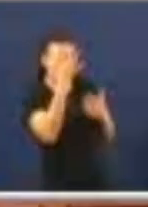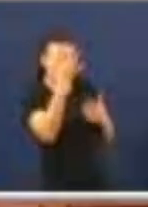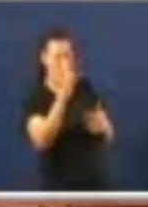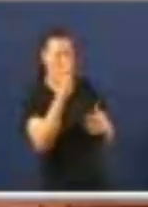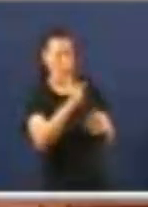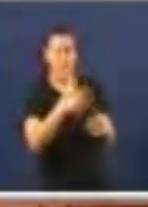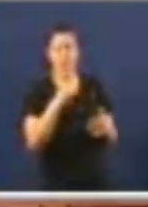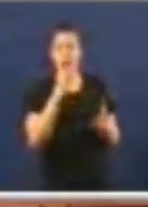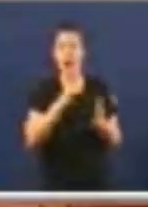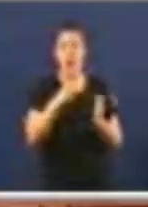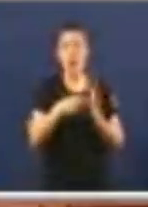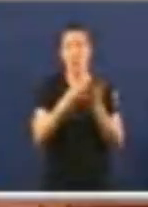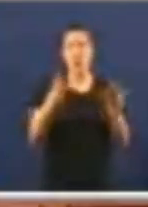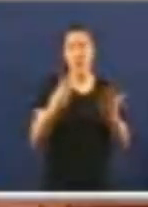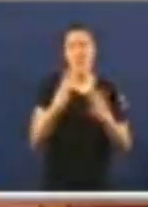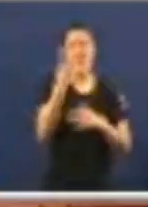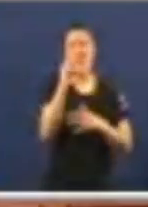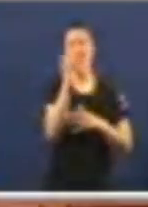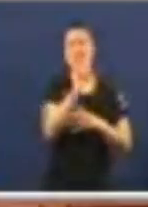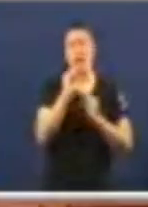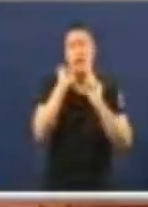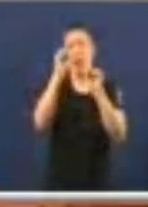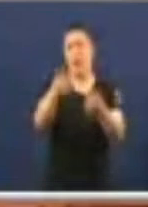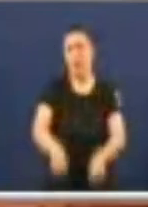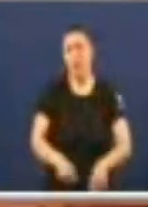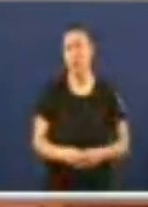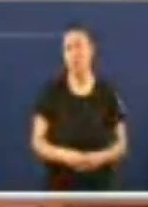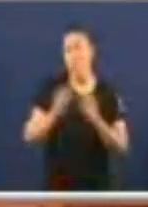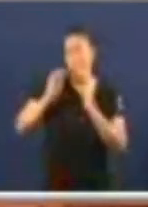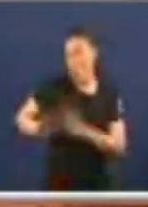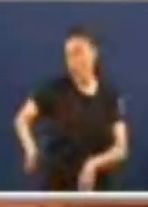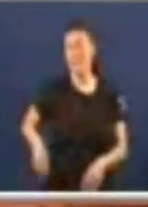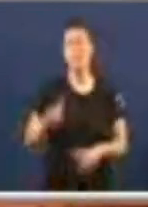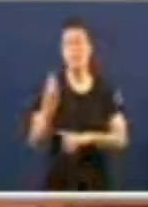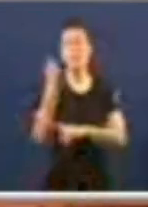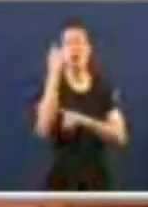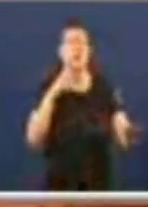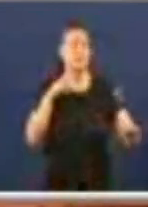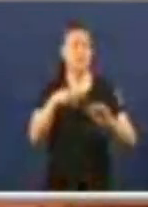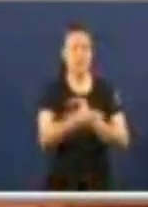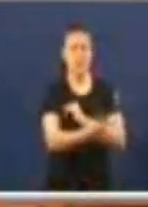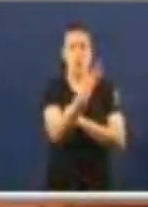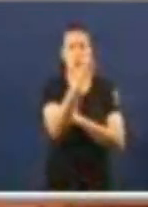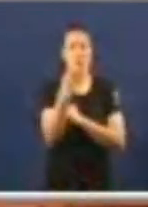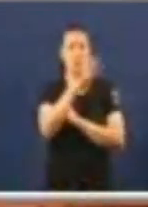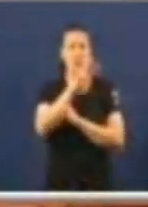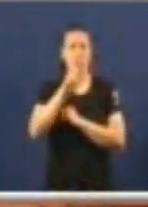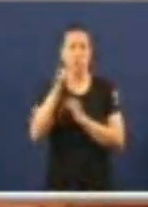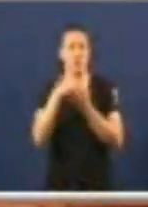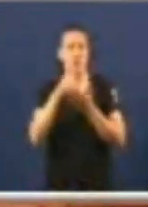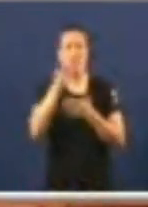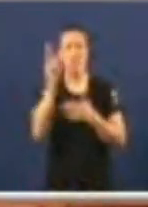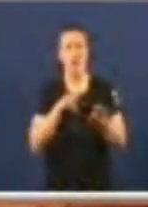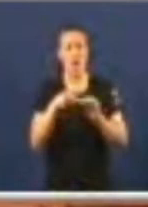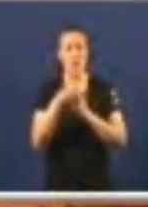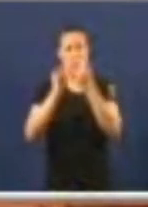dicir, 30 anos de retraso. E o seu último logro é o recortazo de 442 millóns de euros